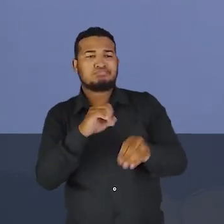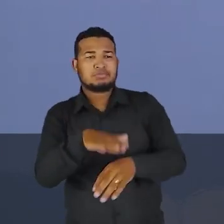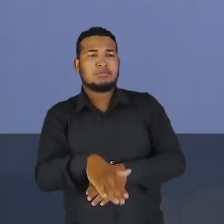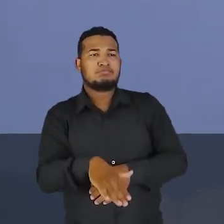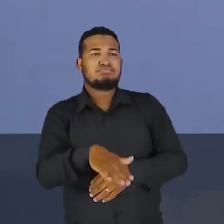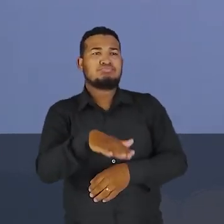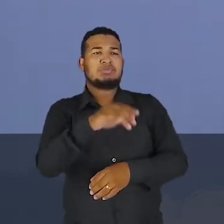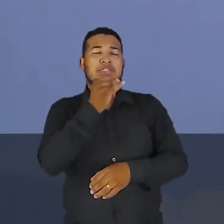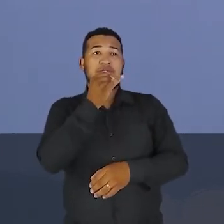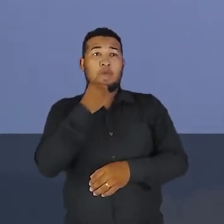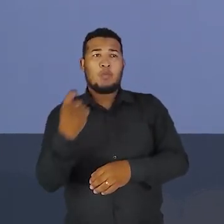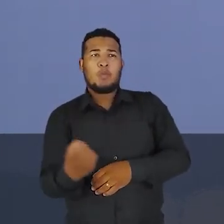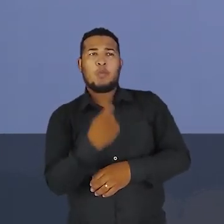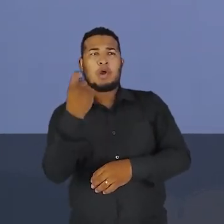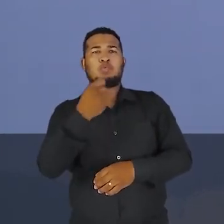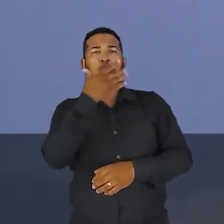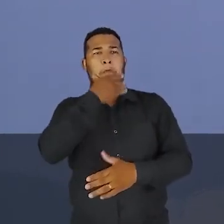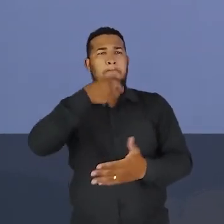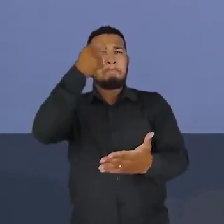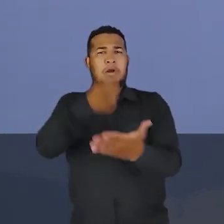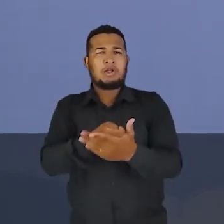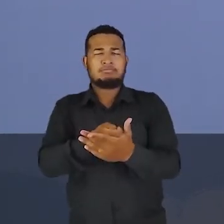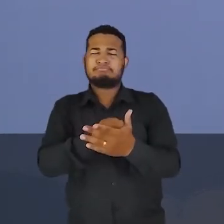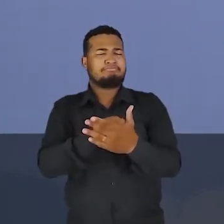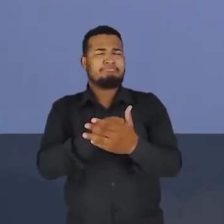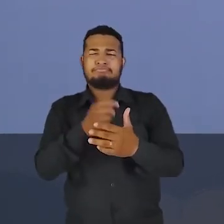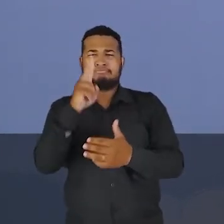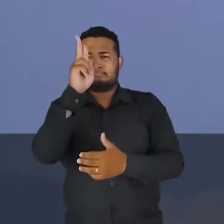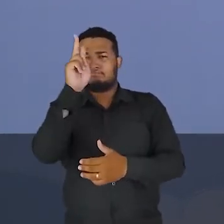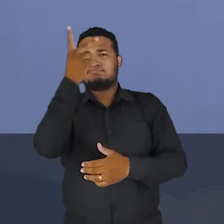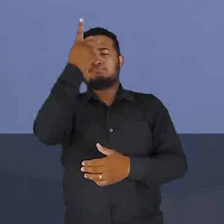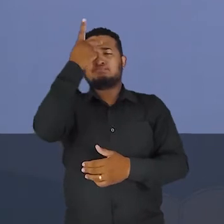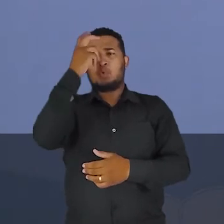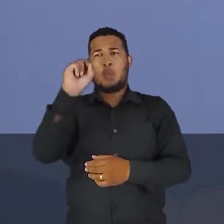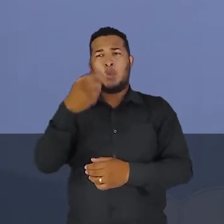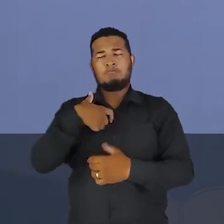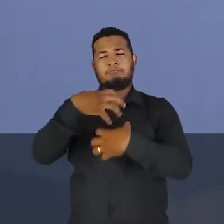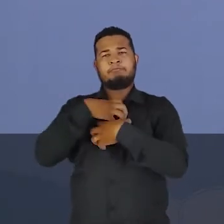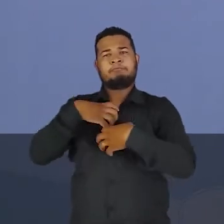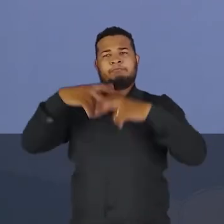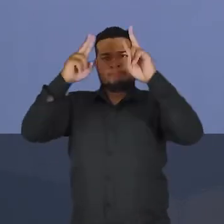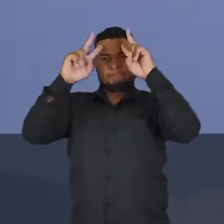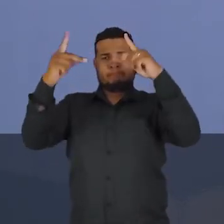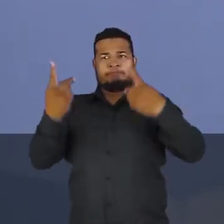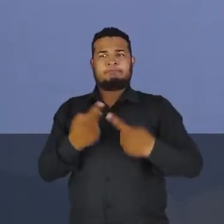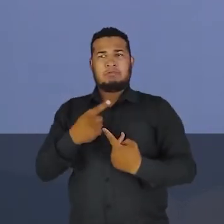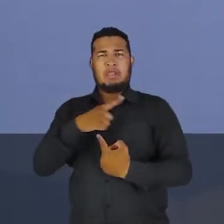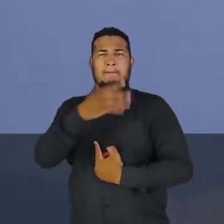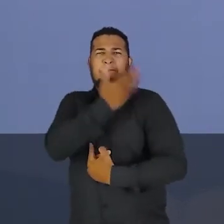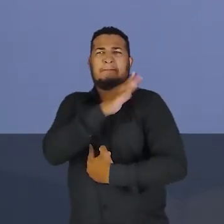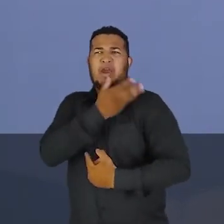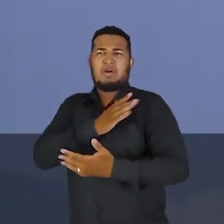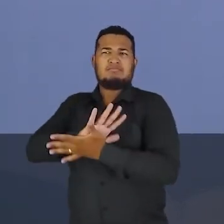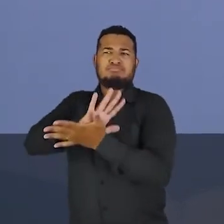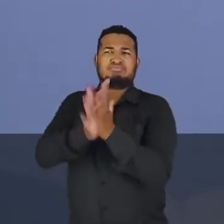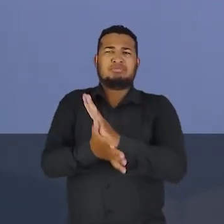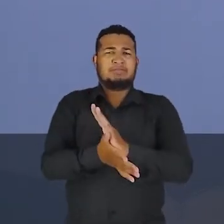cresço, desculpa, um adulto machista, eu não cresço um ser humano cheio de